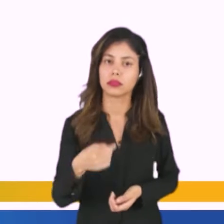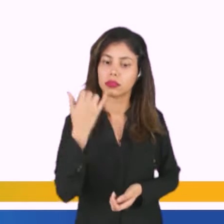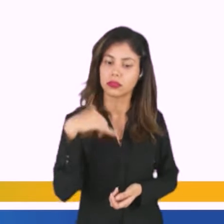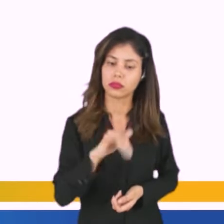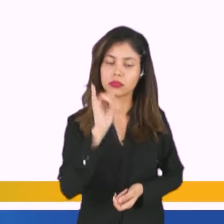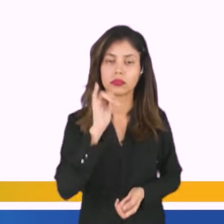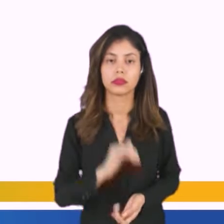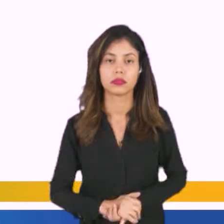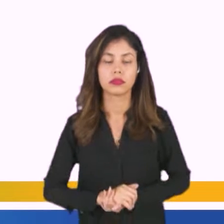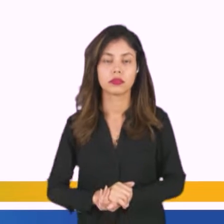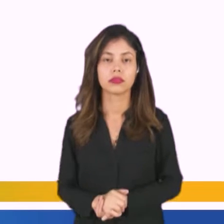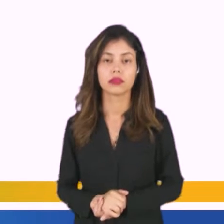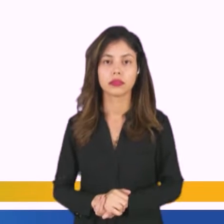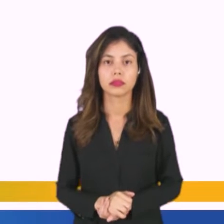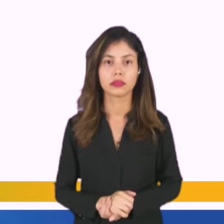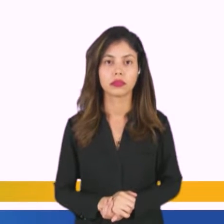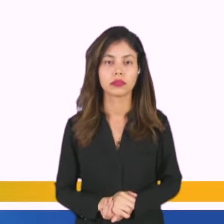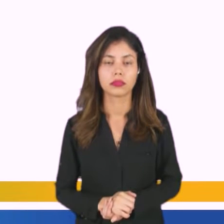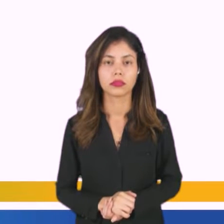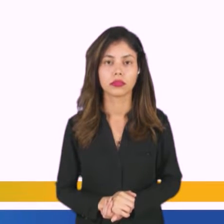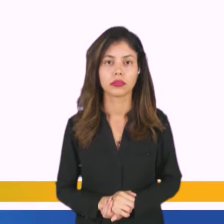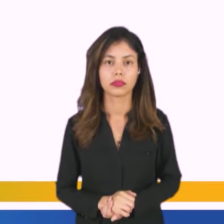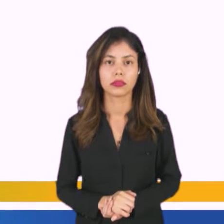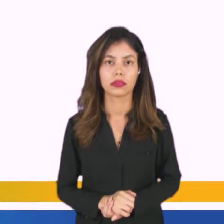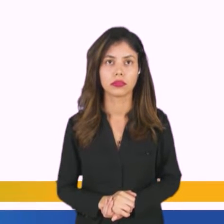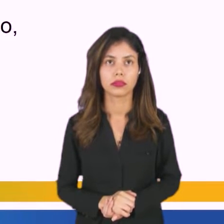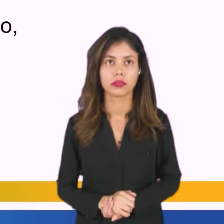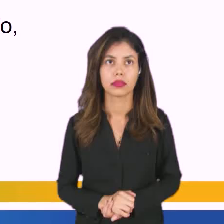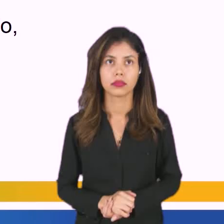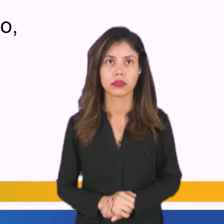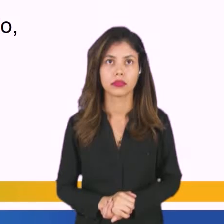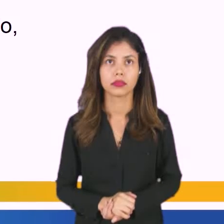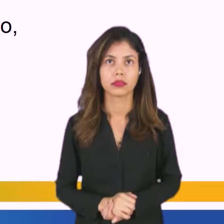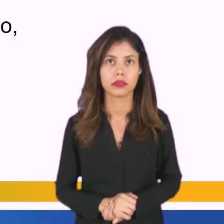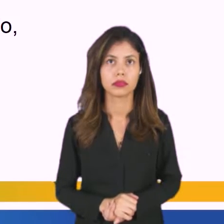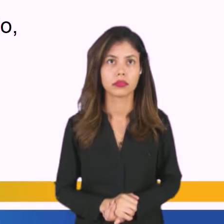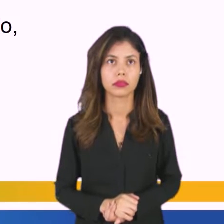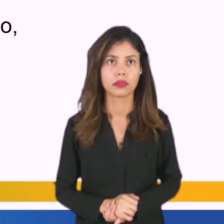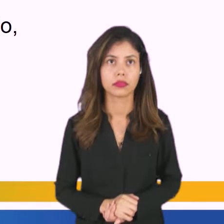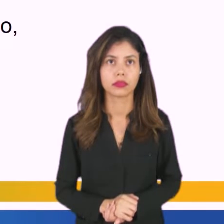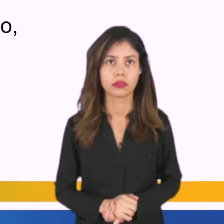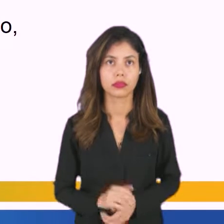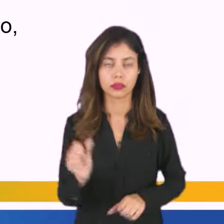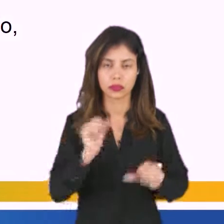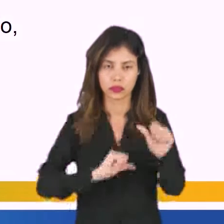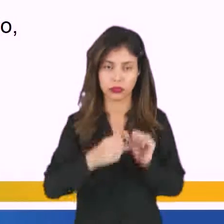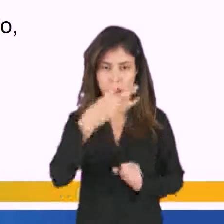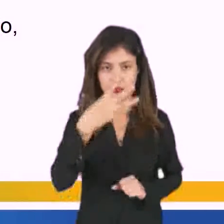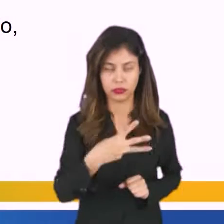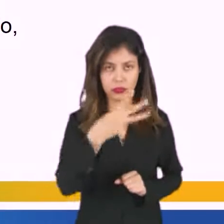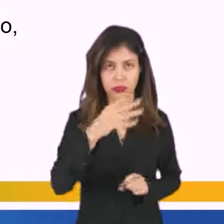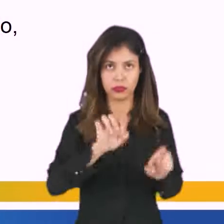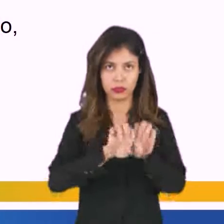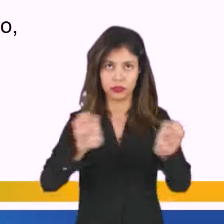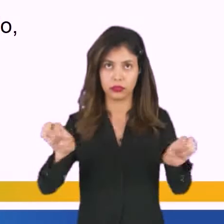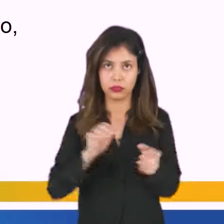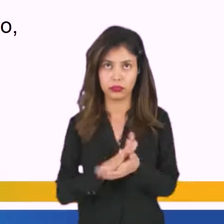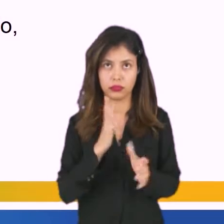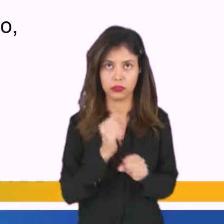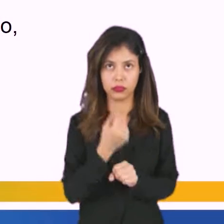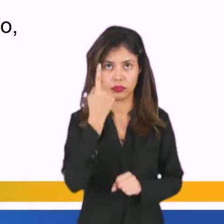e o y. Tudo bem? Então acompanhe comigo aí. A próxima troca será na terceira